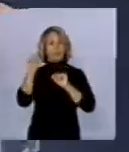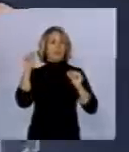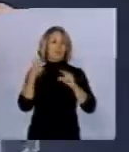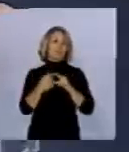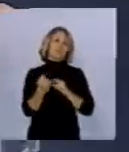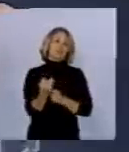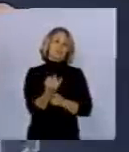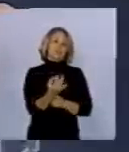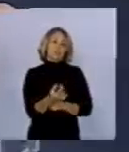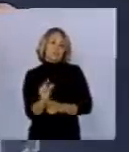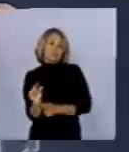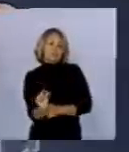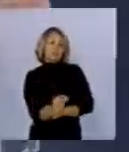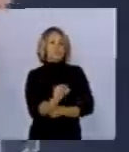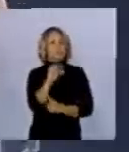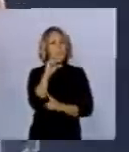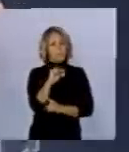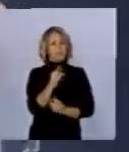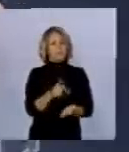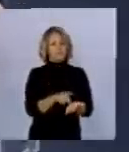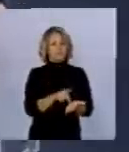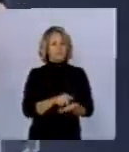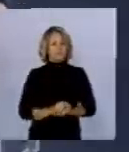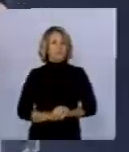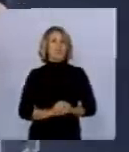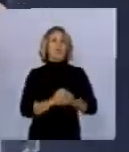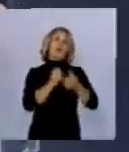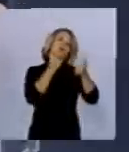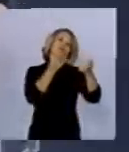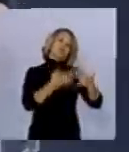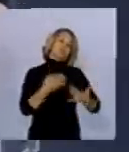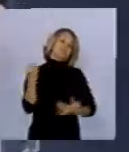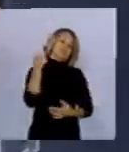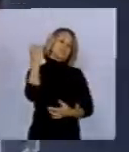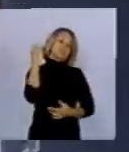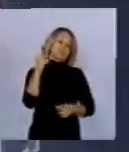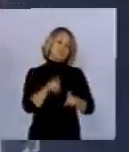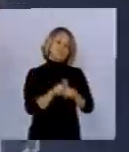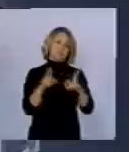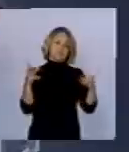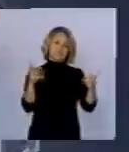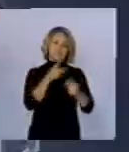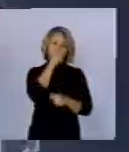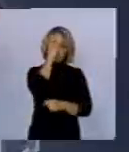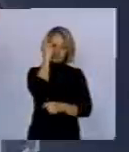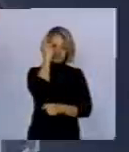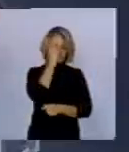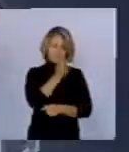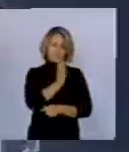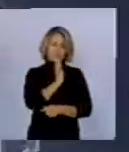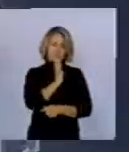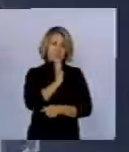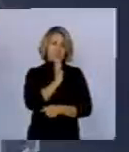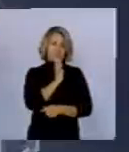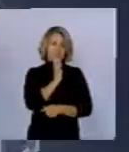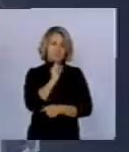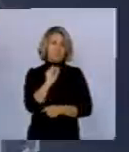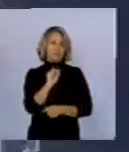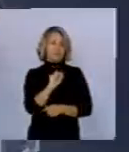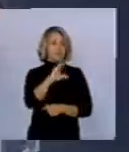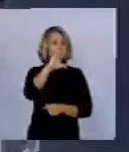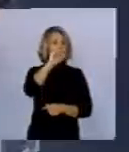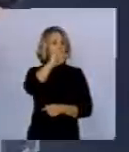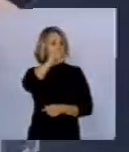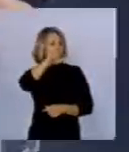muito pequena outro esclarecimento também que eu acho importante trazer pro senhor Ministro é de que os canais